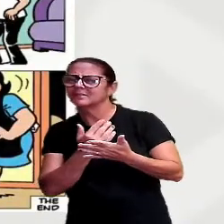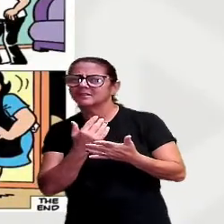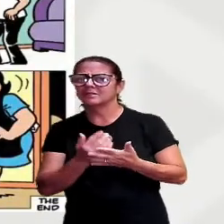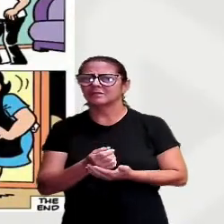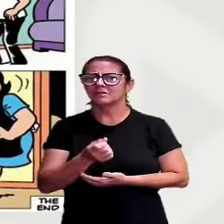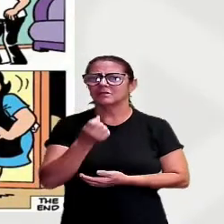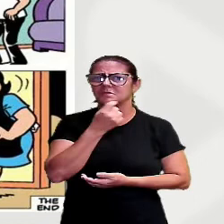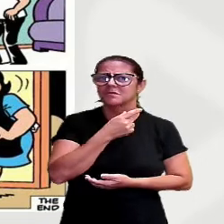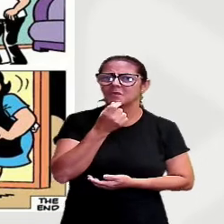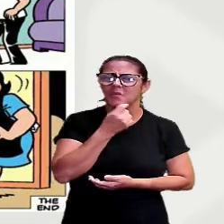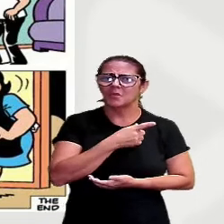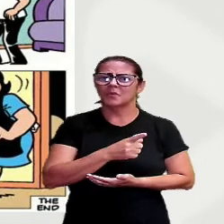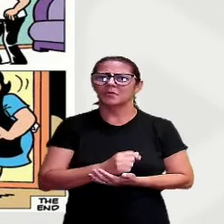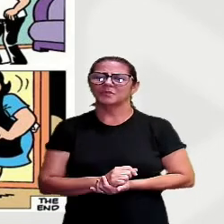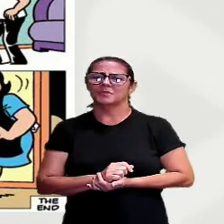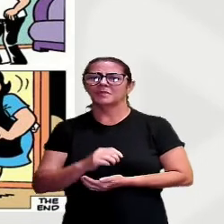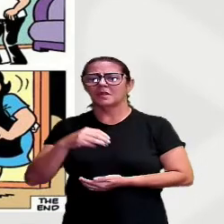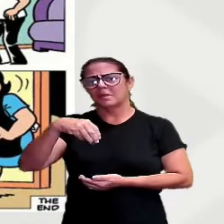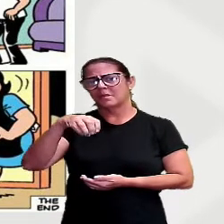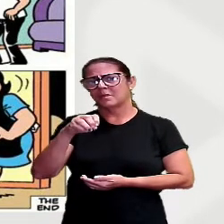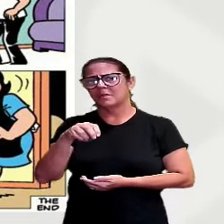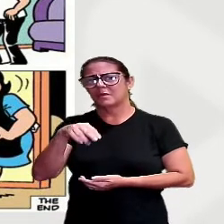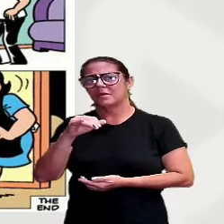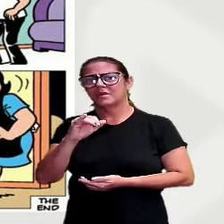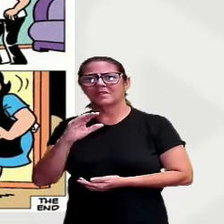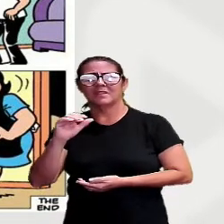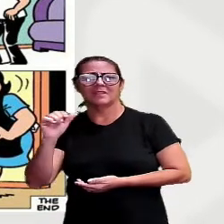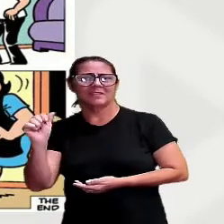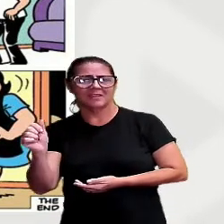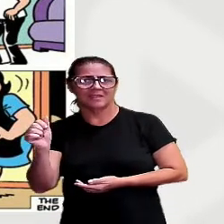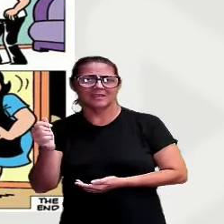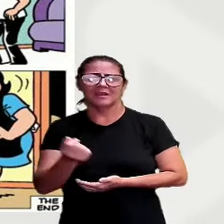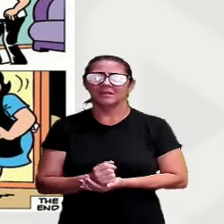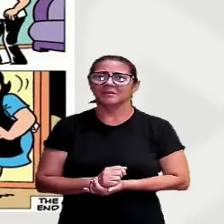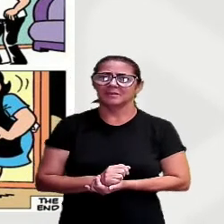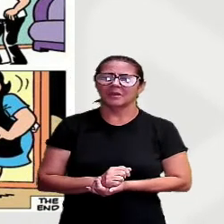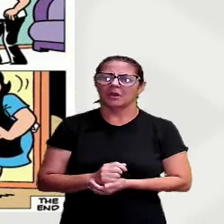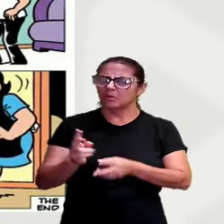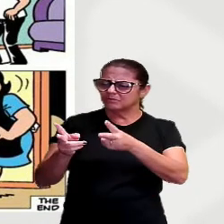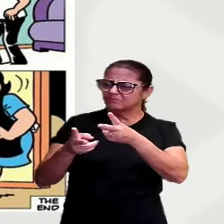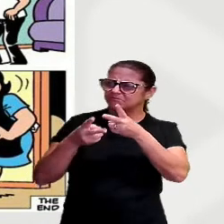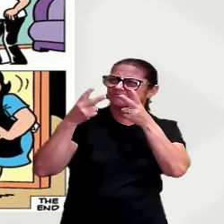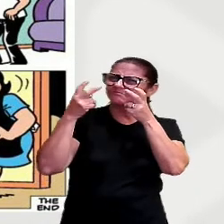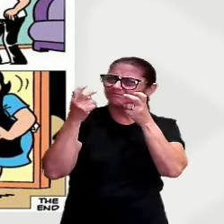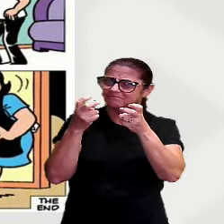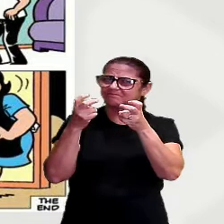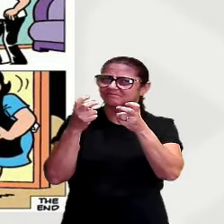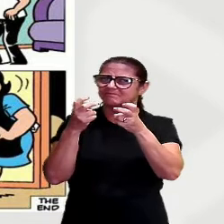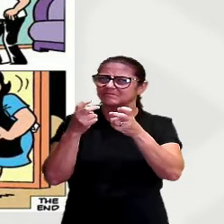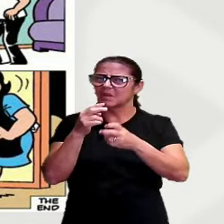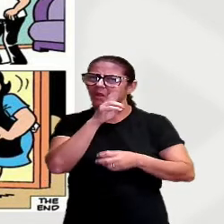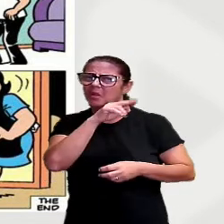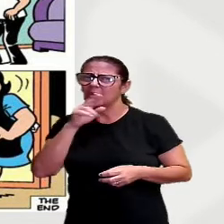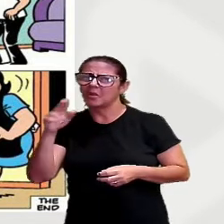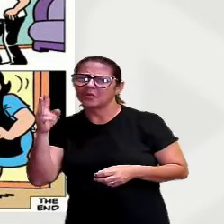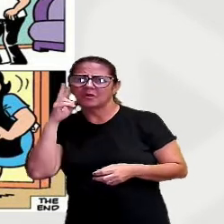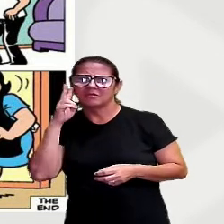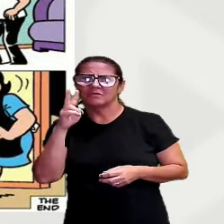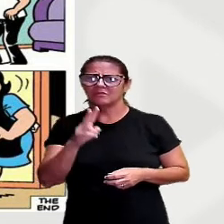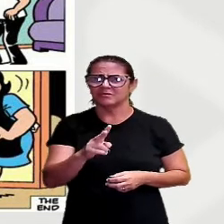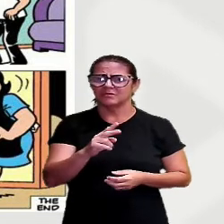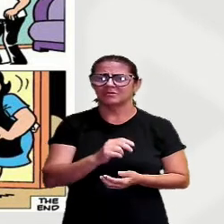Monica's Gang, que é a Turma da Mônica, aí a gente tem o exemplo para observar. Então, quem nunca leu um gibi da Turma